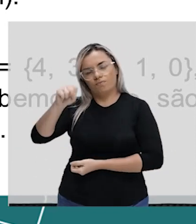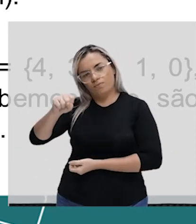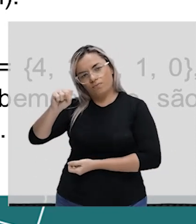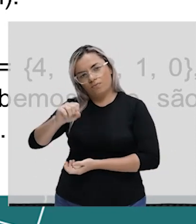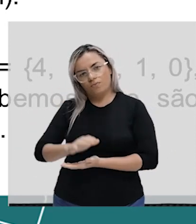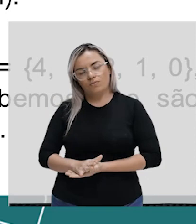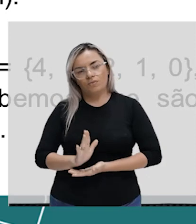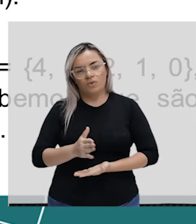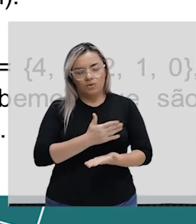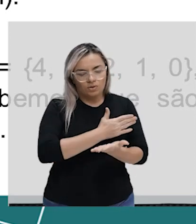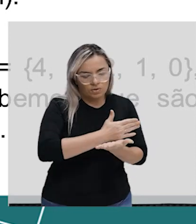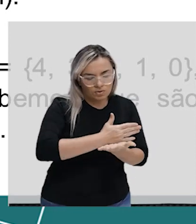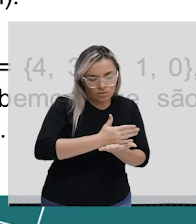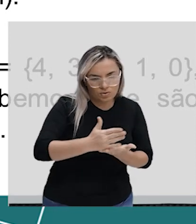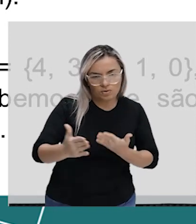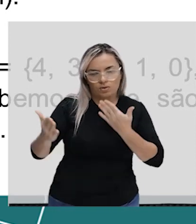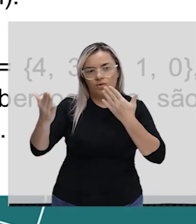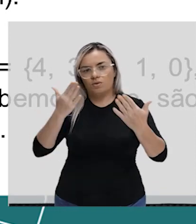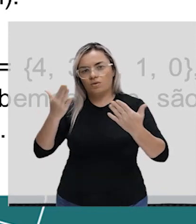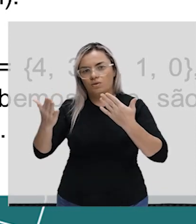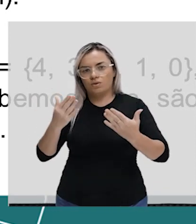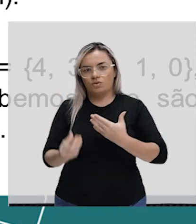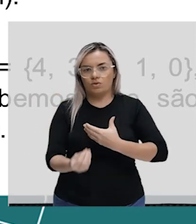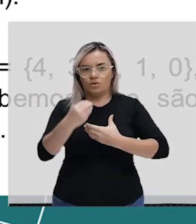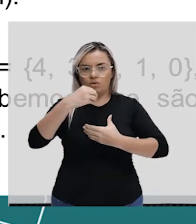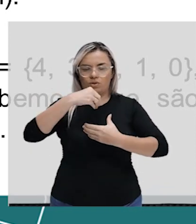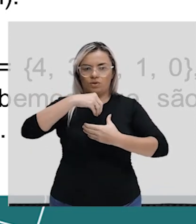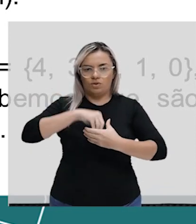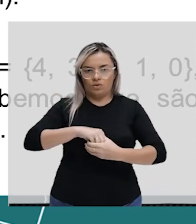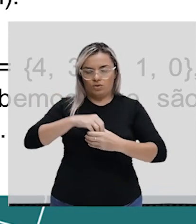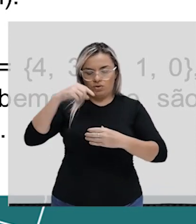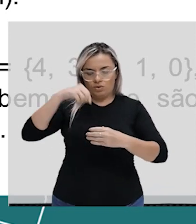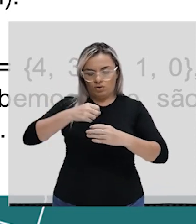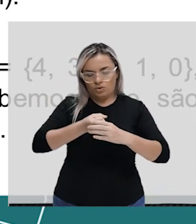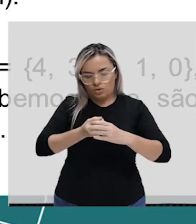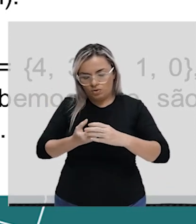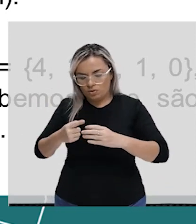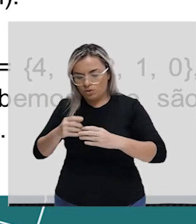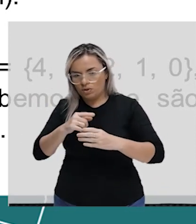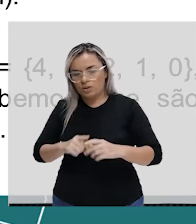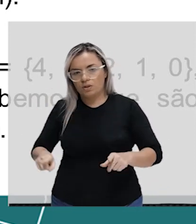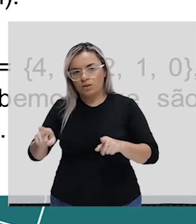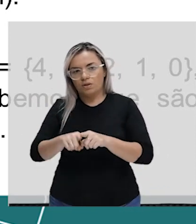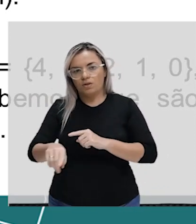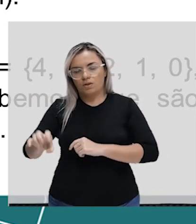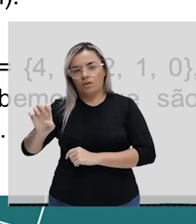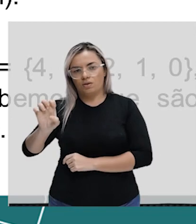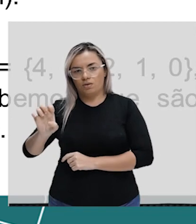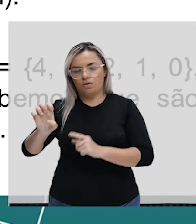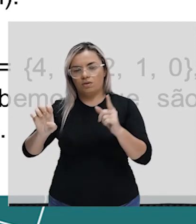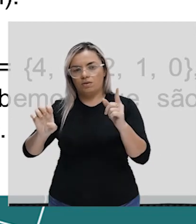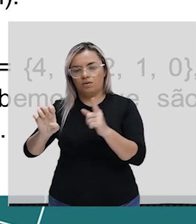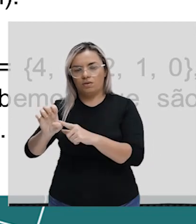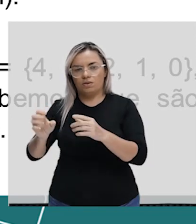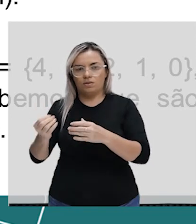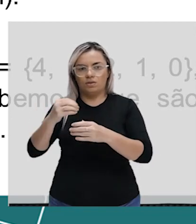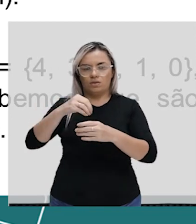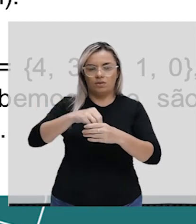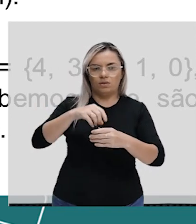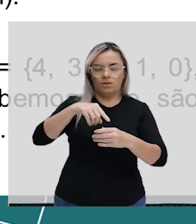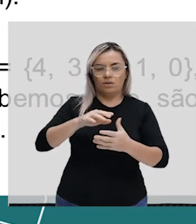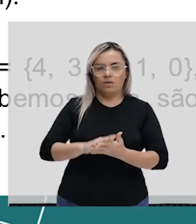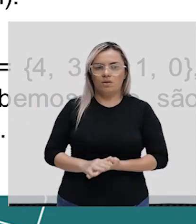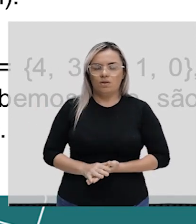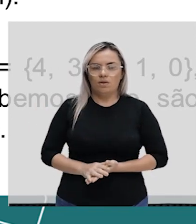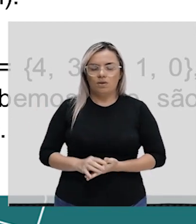falar justamente das relações de inclusão e de pertinência. E esse raciocínio aqui, para que a gente não se confunda, justamente por